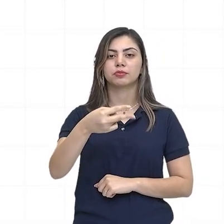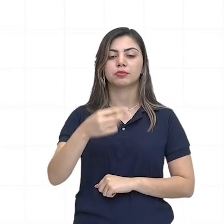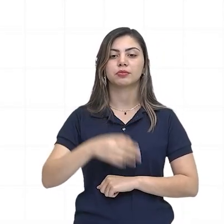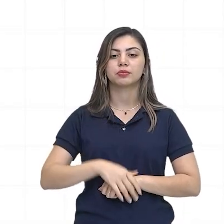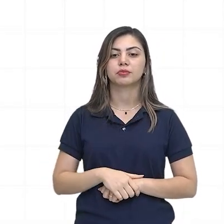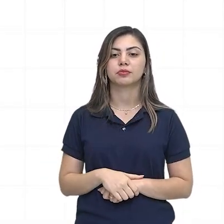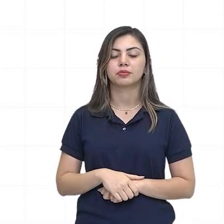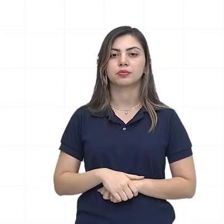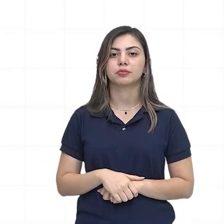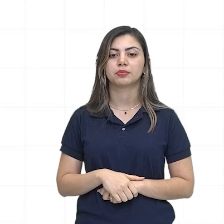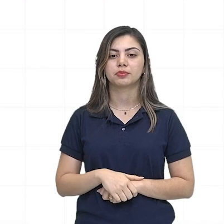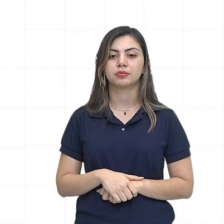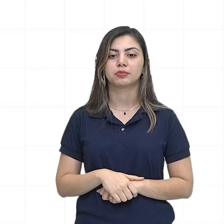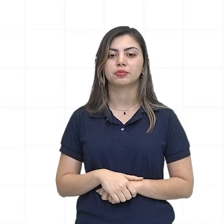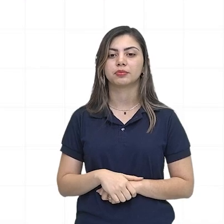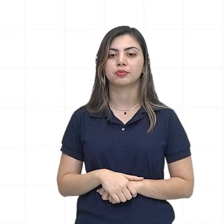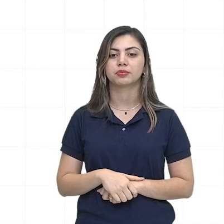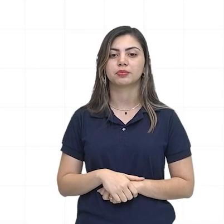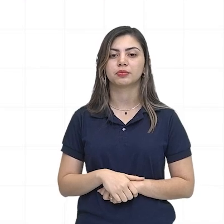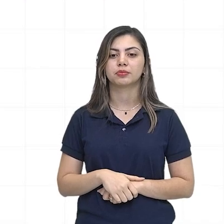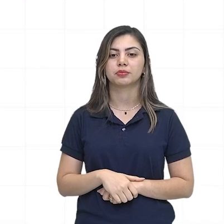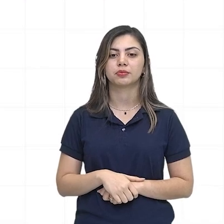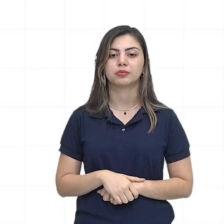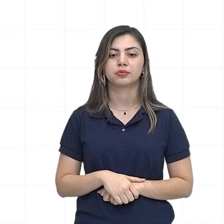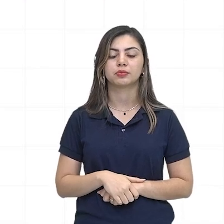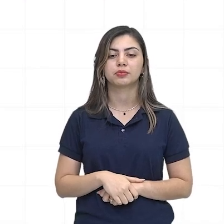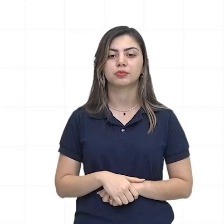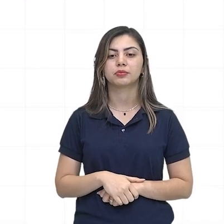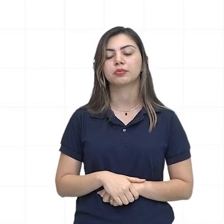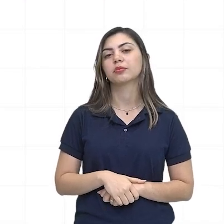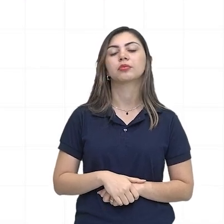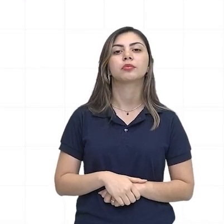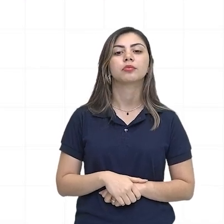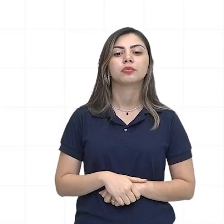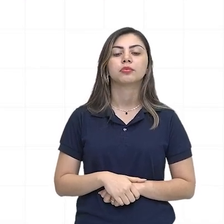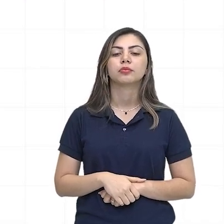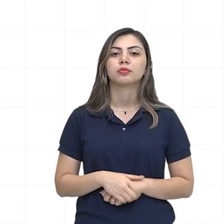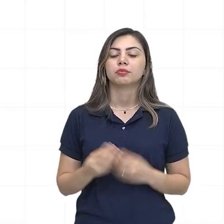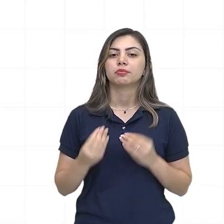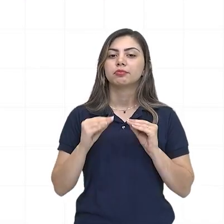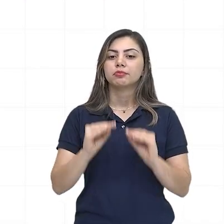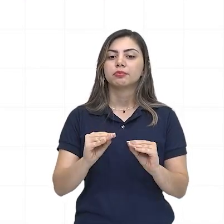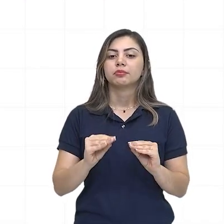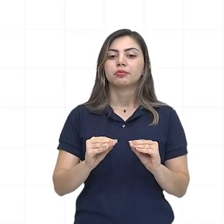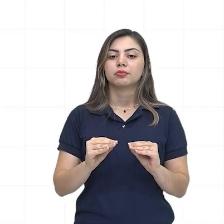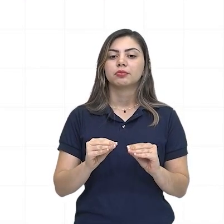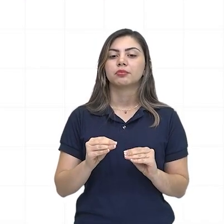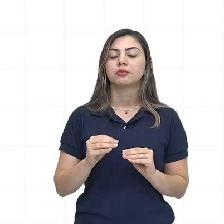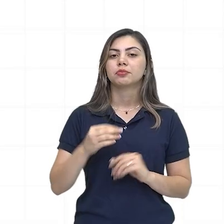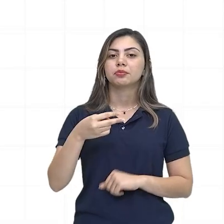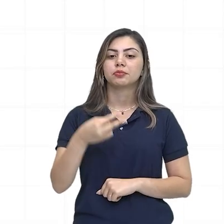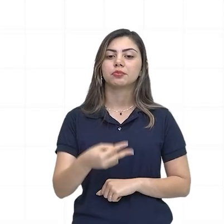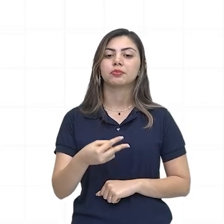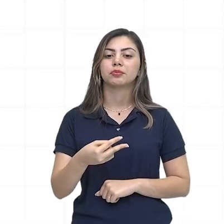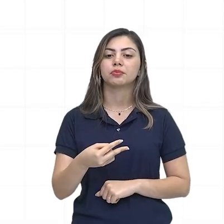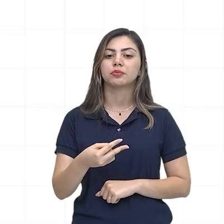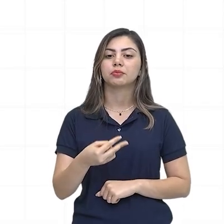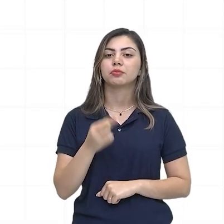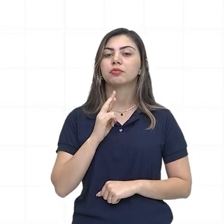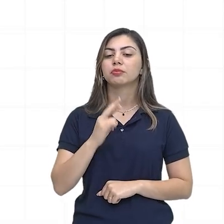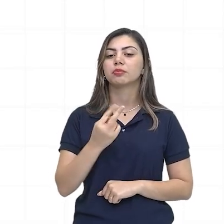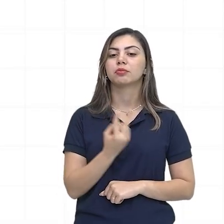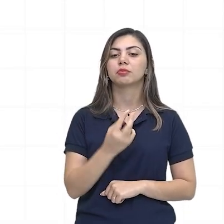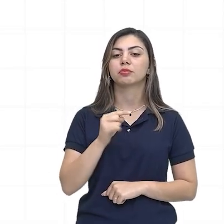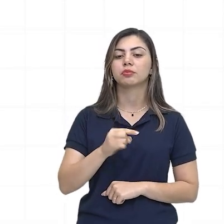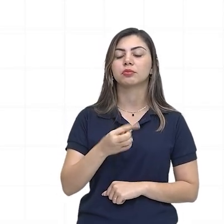48,6, a potência aqui, e o expoente que é 2, igual a